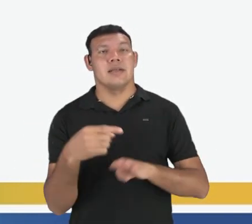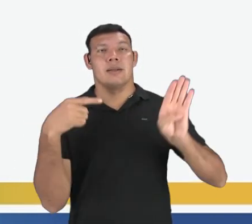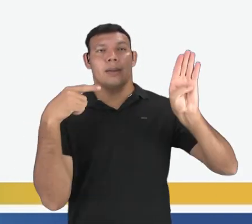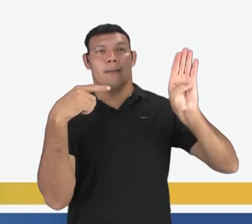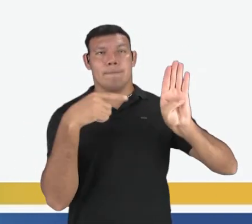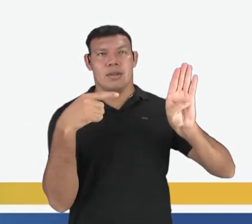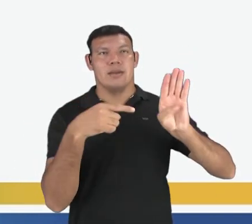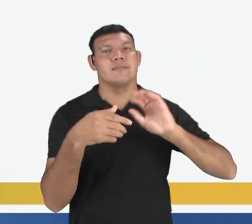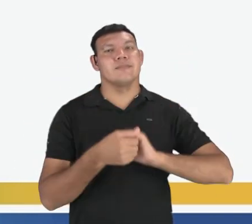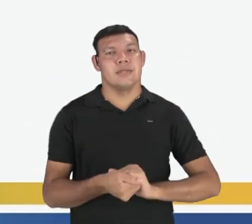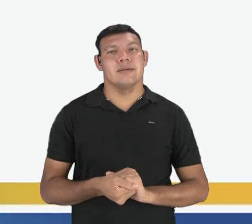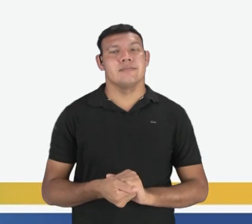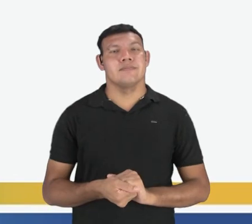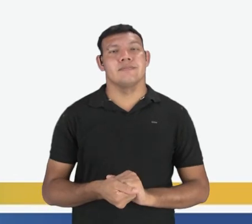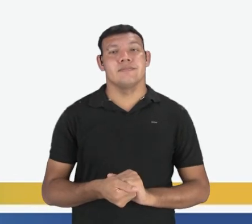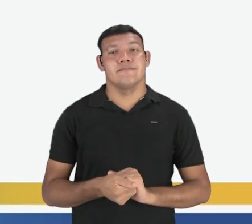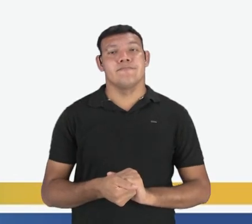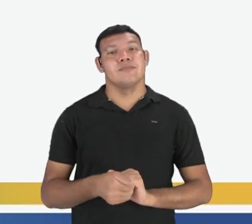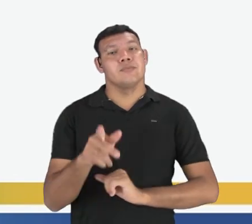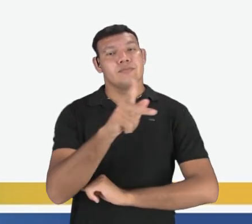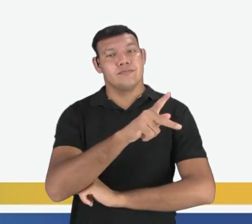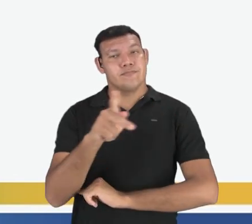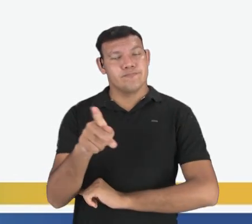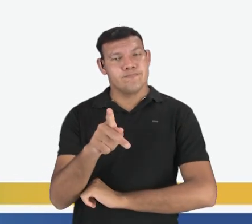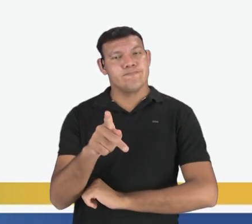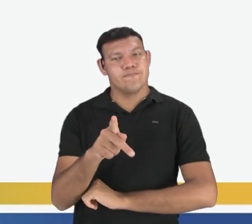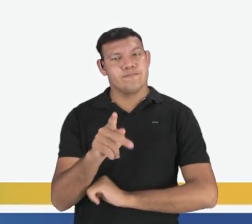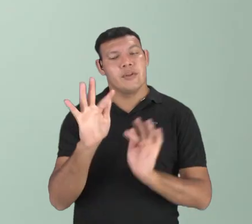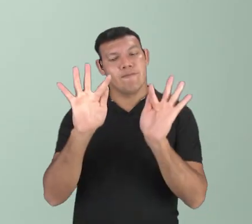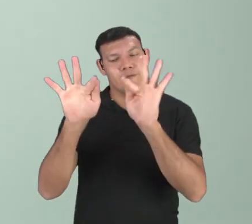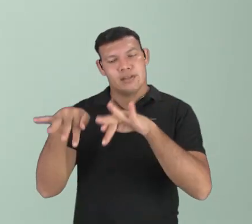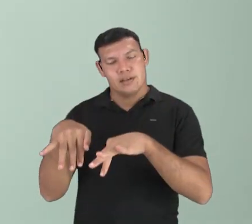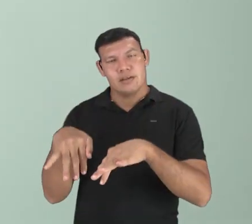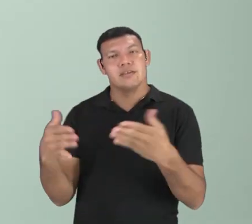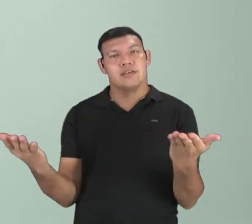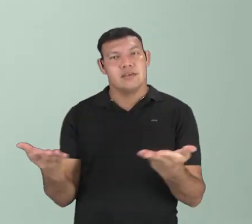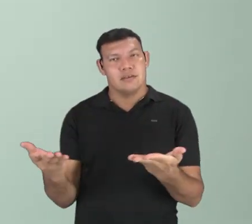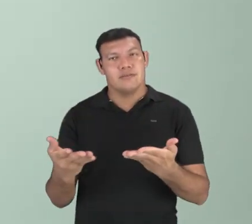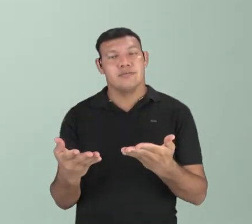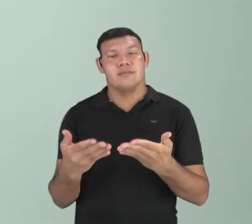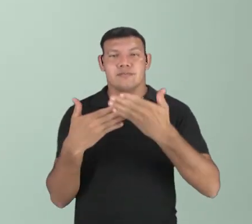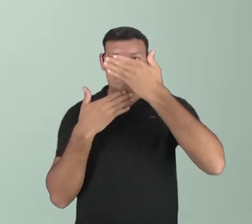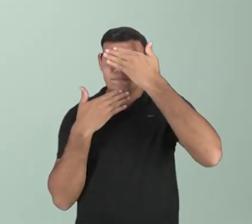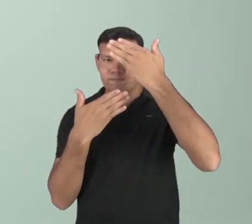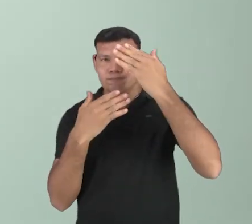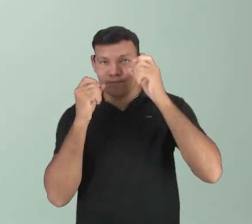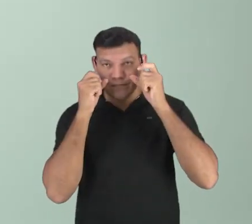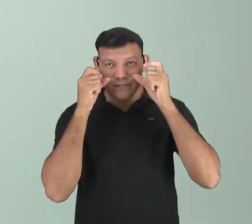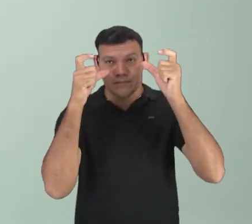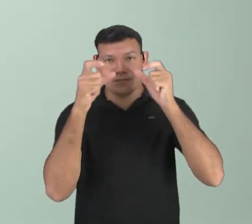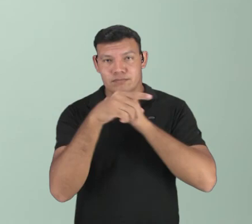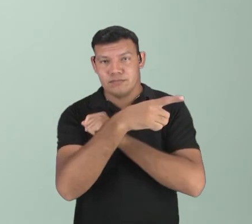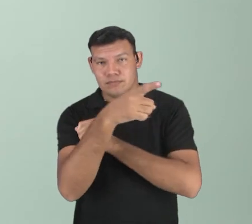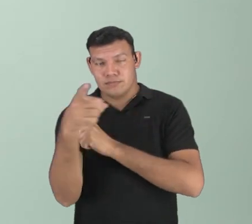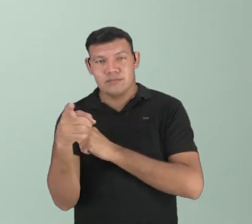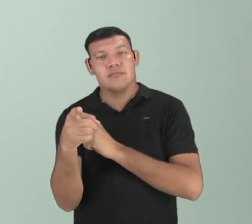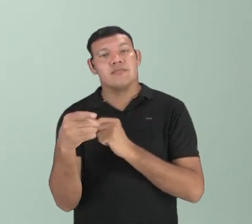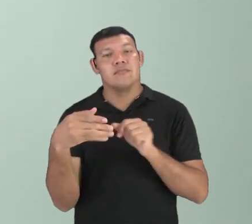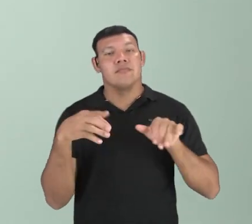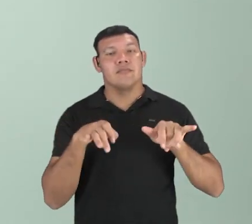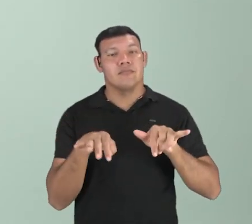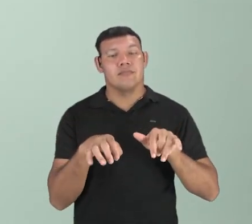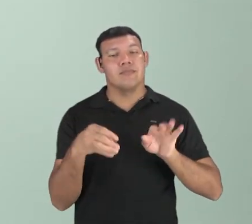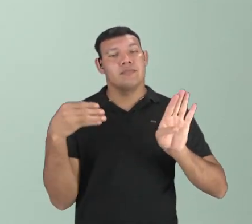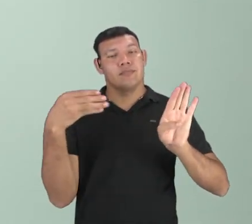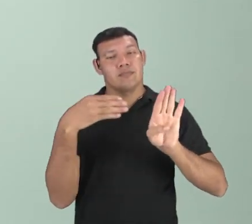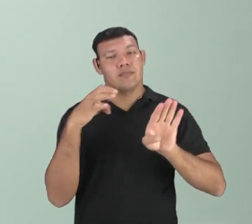primeira, tá bom, gente? O professor César vai ficar aqui. Eu agradeço muito a atenção de vocês, tá